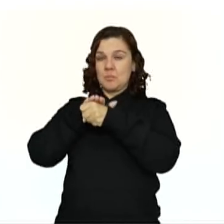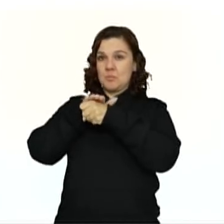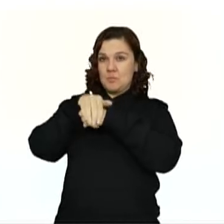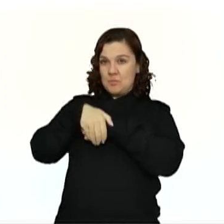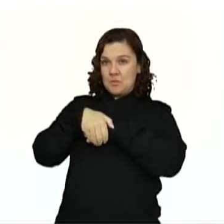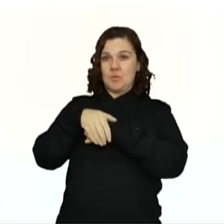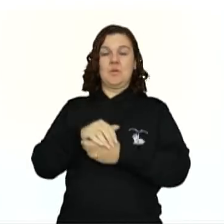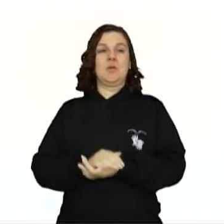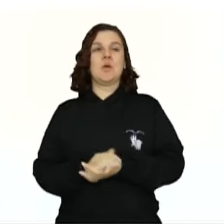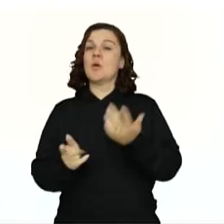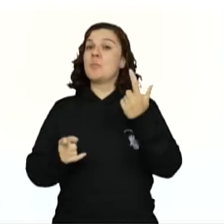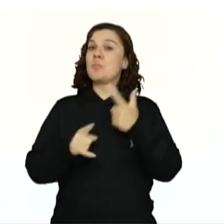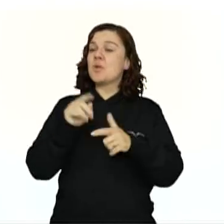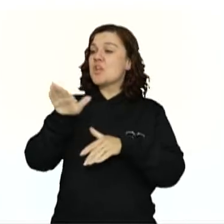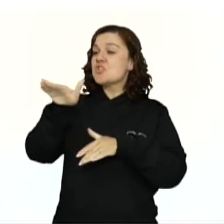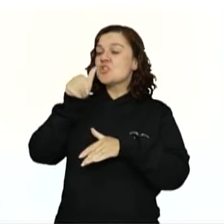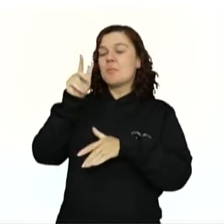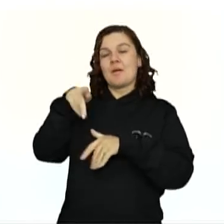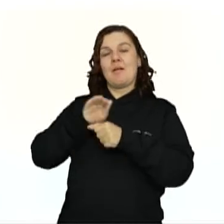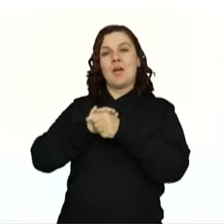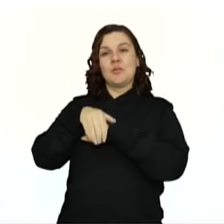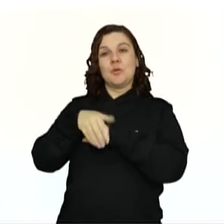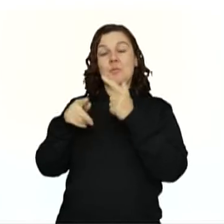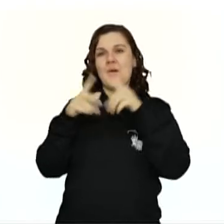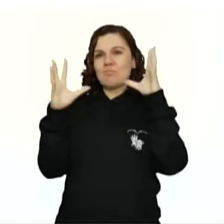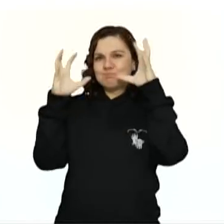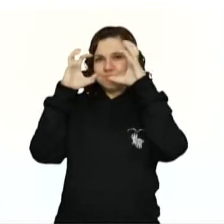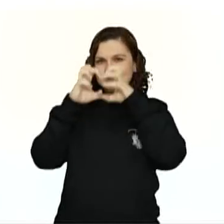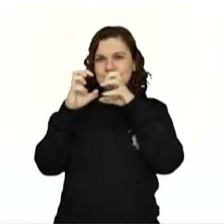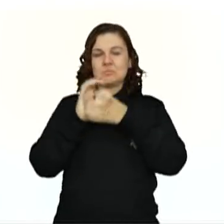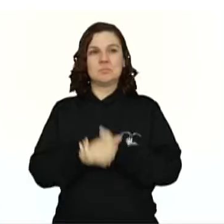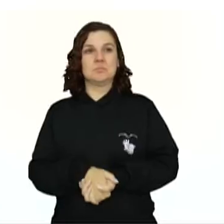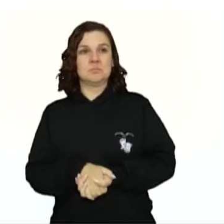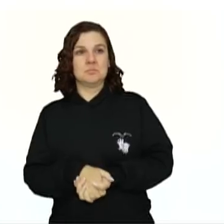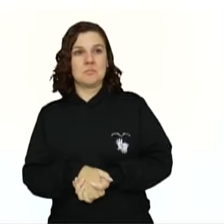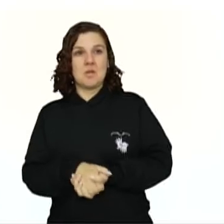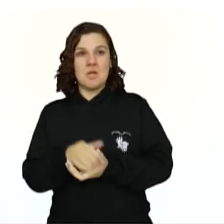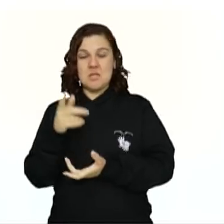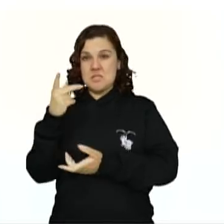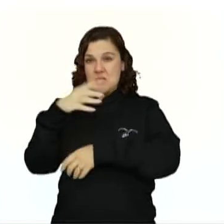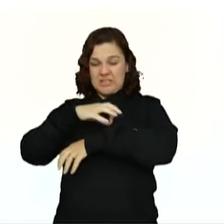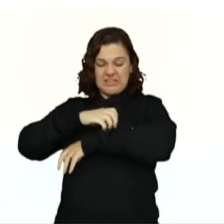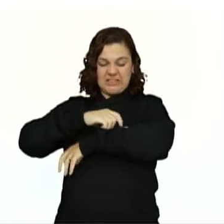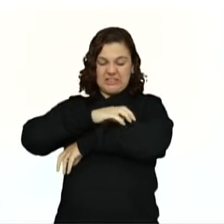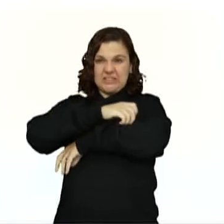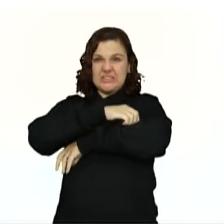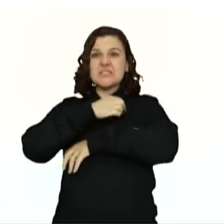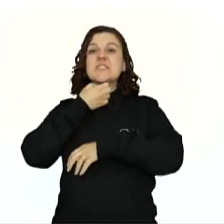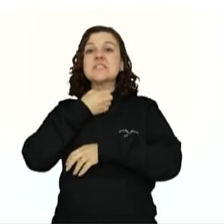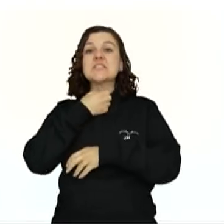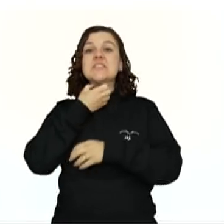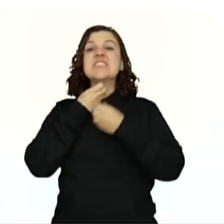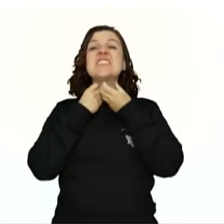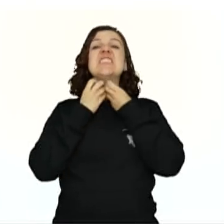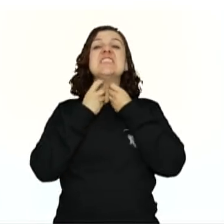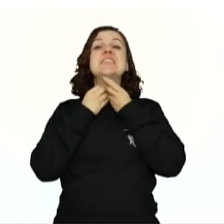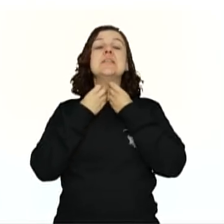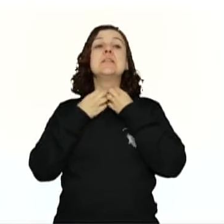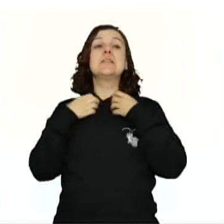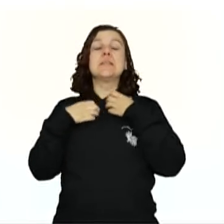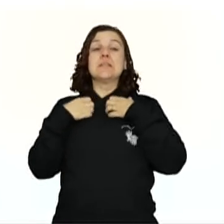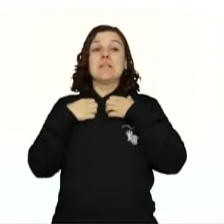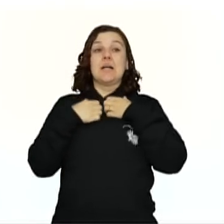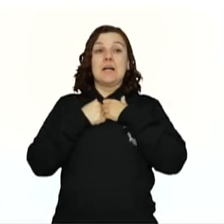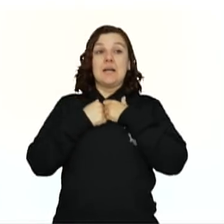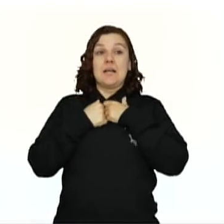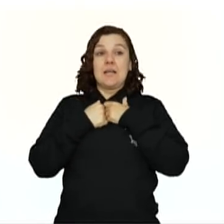chama a noite? Porque a noite retrata a escuridão. Seu veludo áspero na garganta. Chamo as